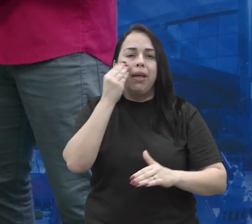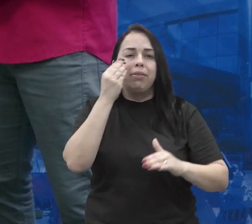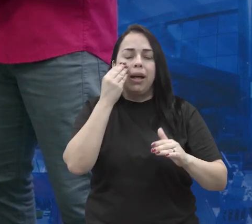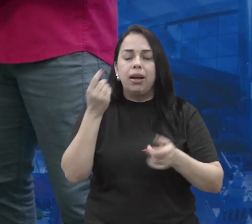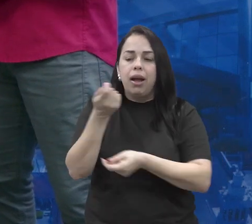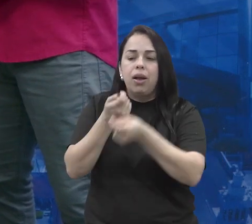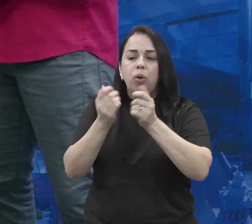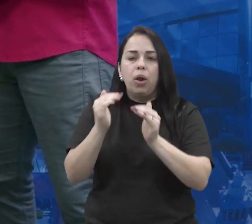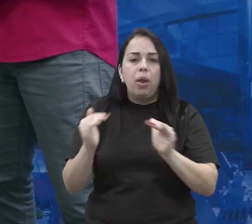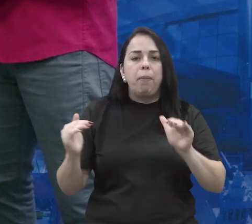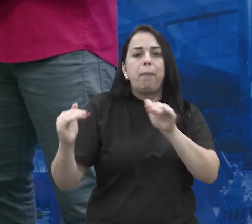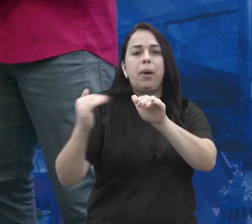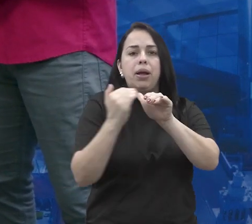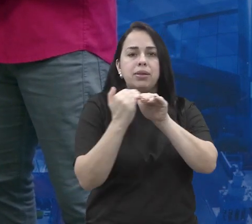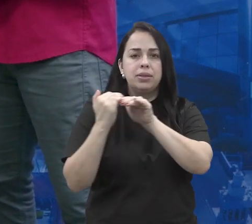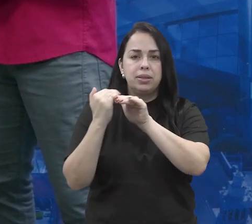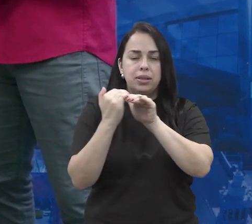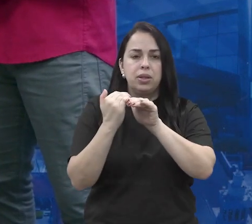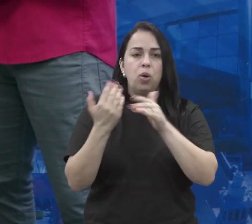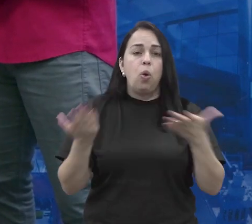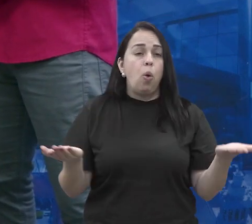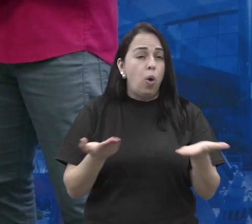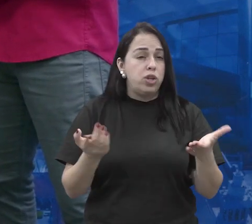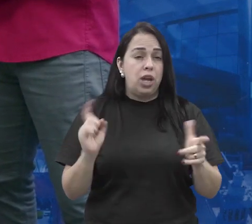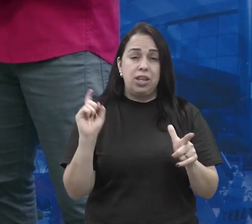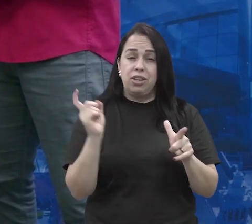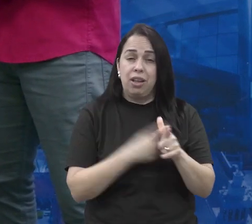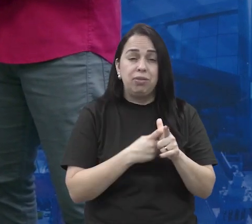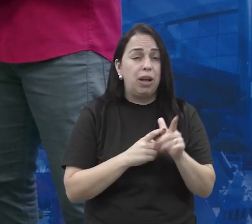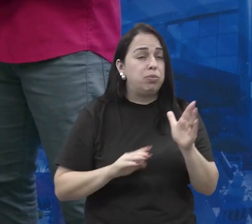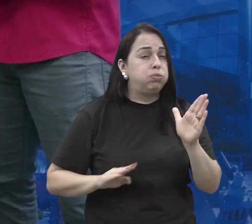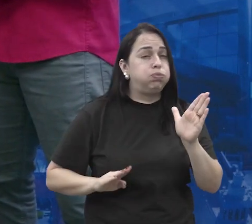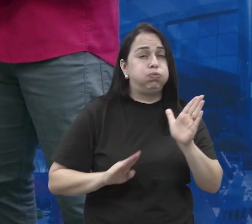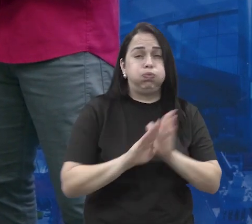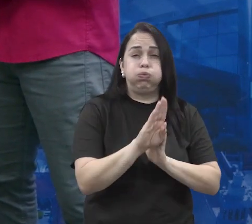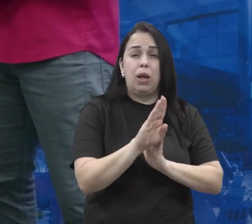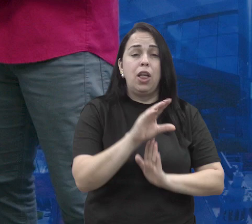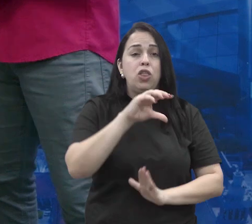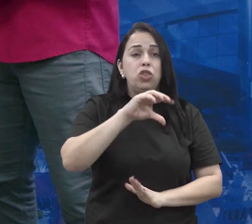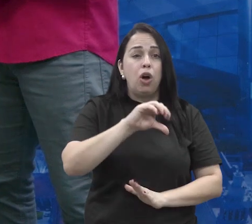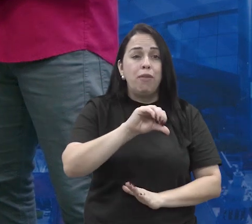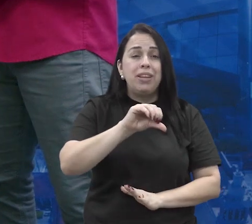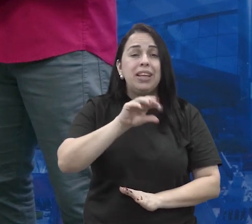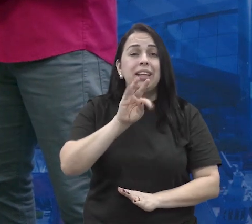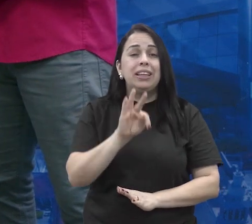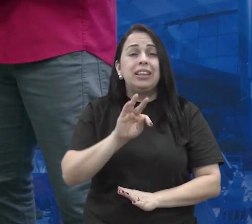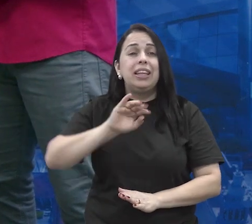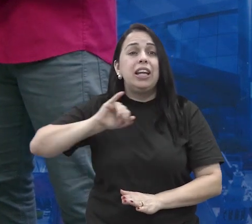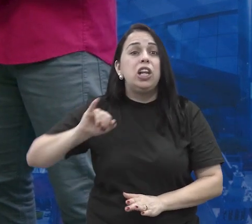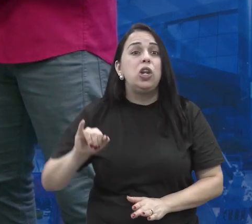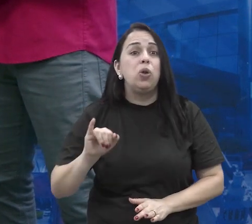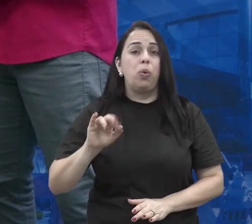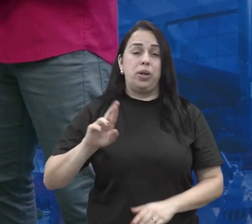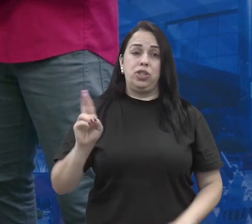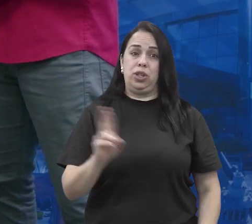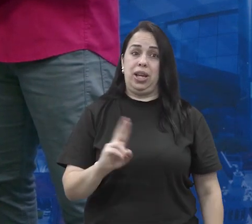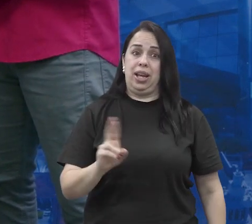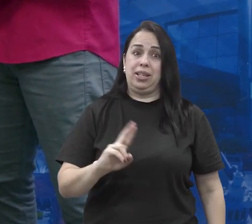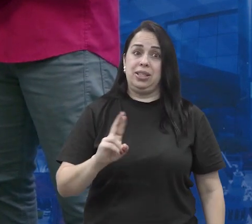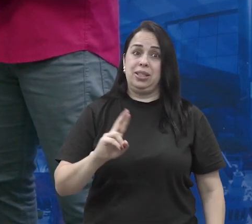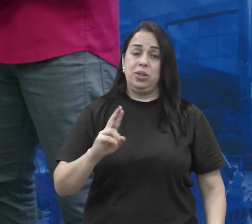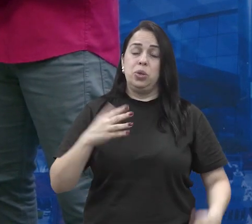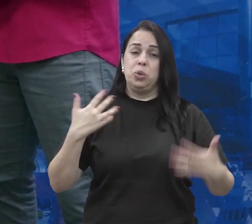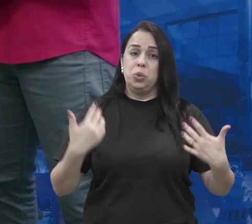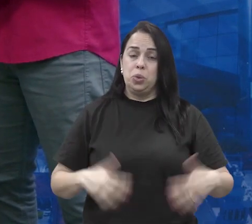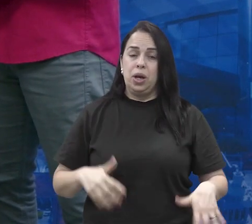equilibrar a economia. A nossa dívida bruta hoje está muito grande, tá? Aproximadamente 9 trilhões de reais. E aí